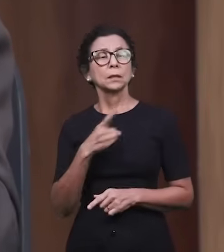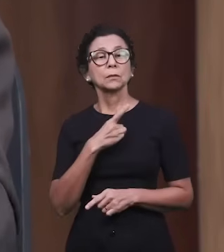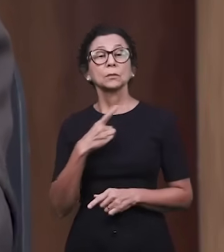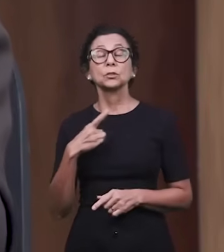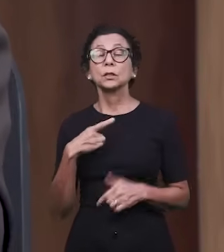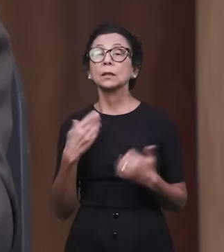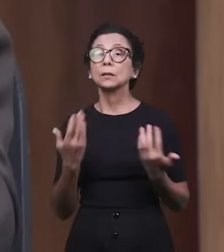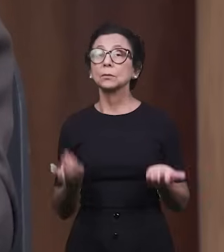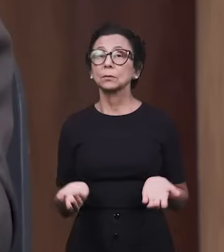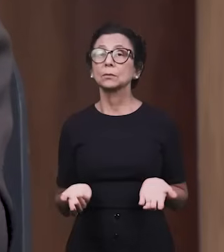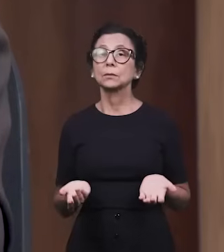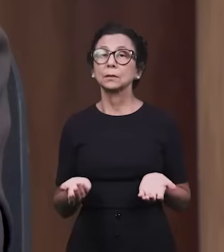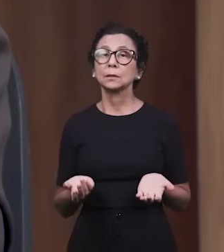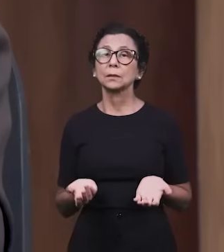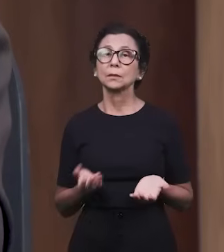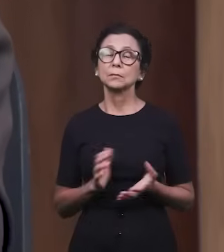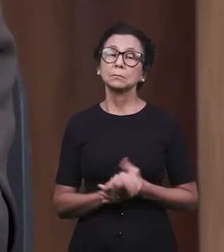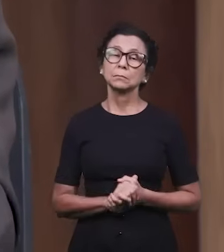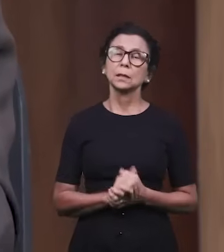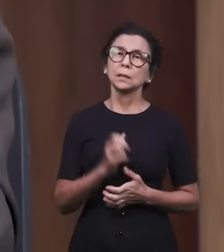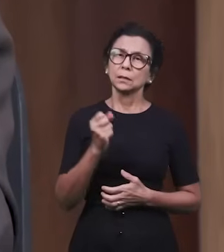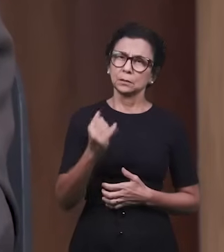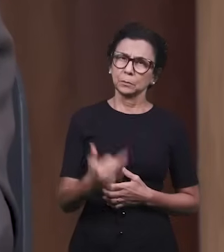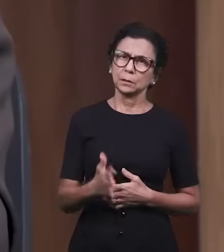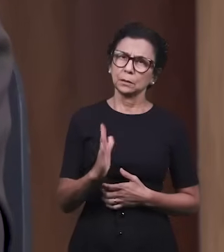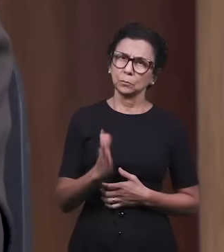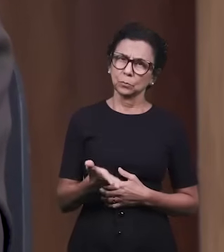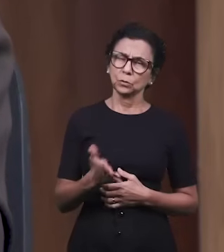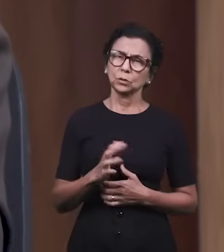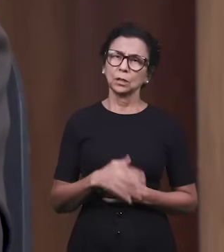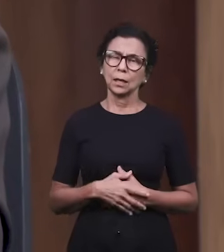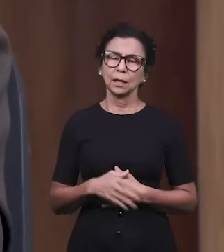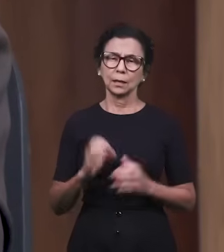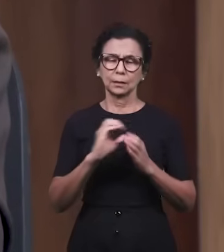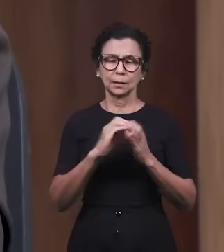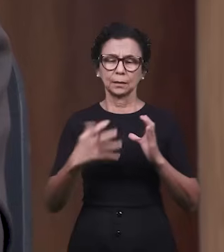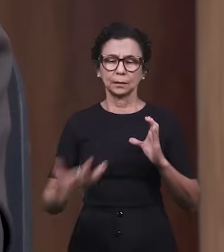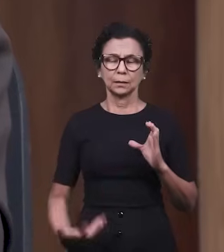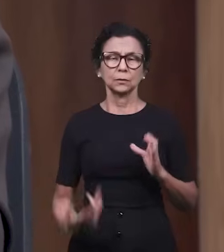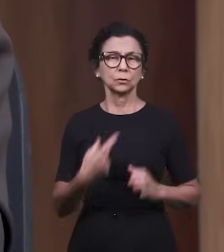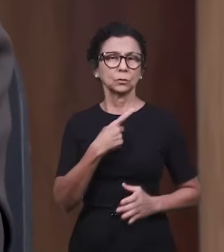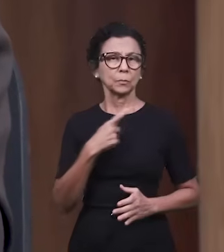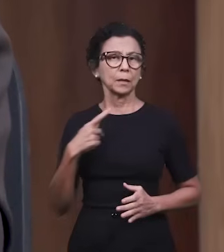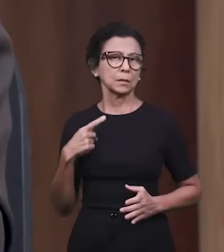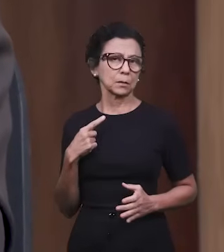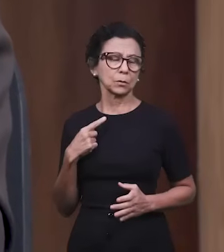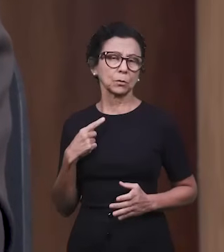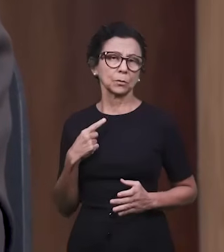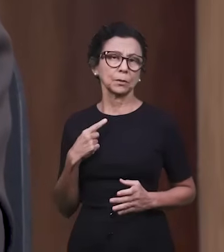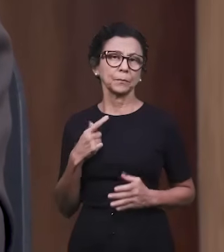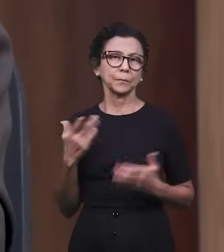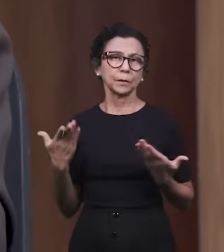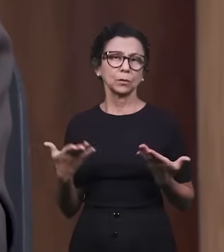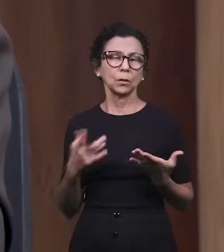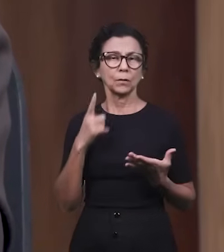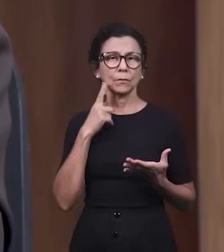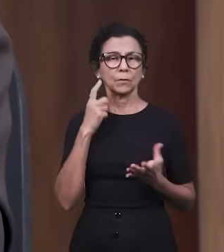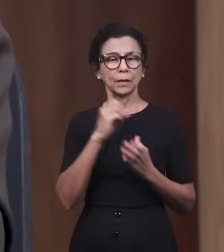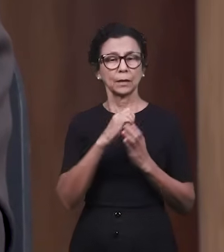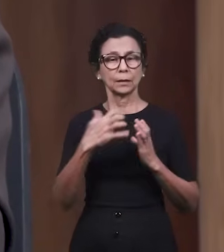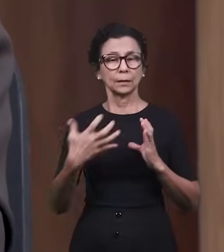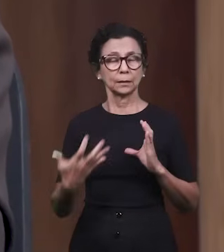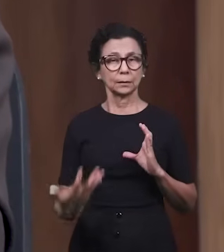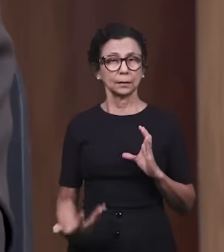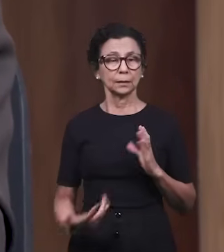na igreja. Nós definimos muito bem o que é o pastor, quando falamos sobre a ética na vida do pastor. Agora, vamos definir